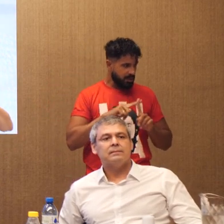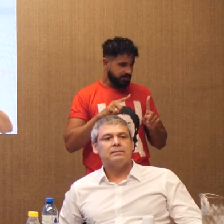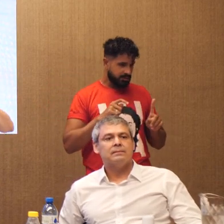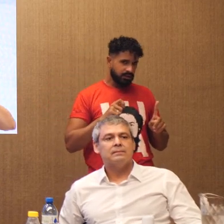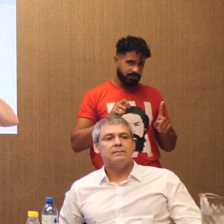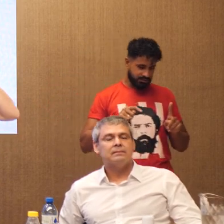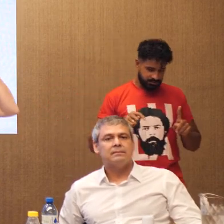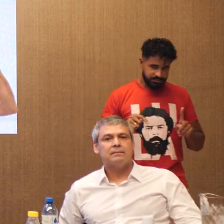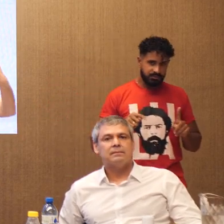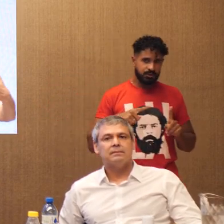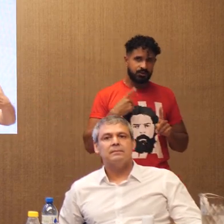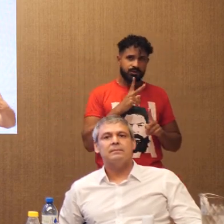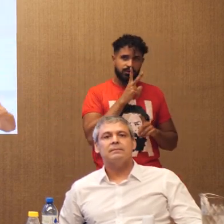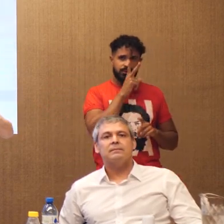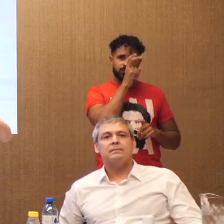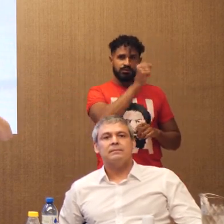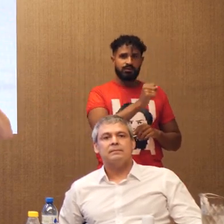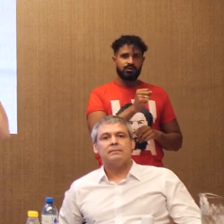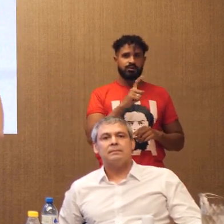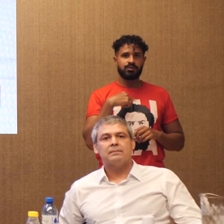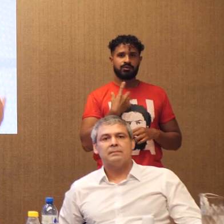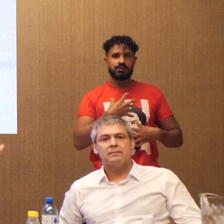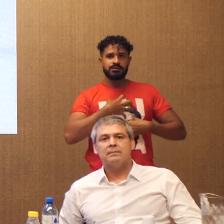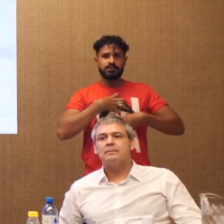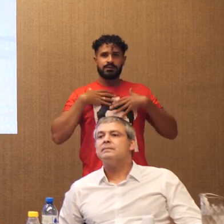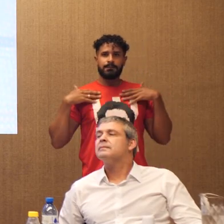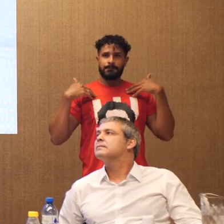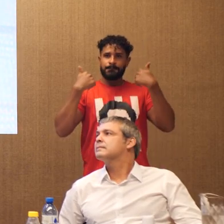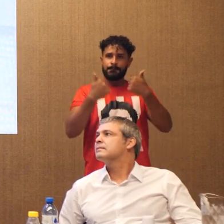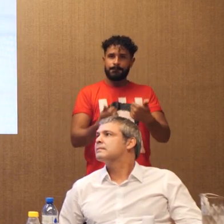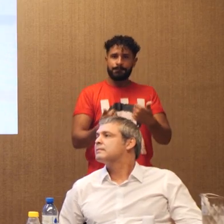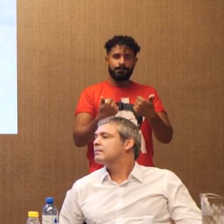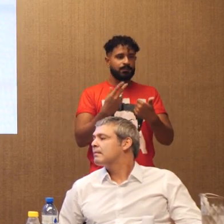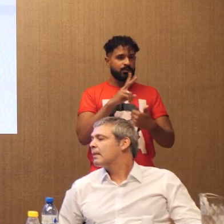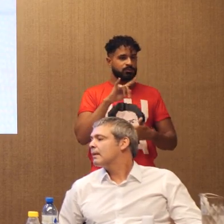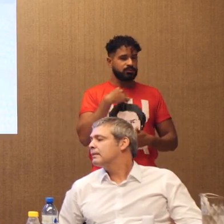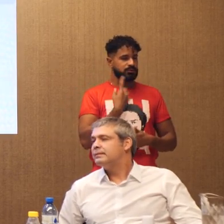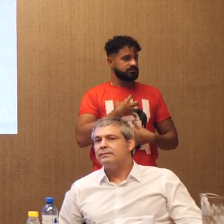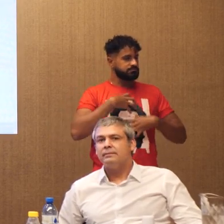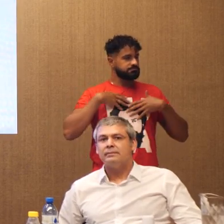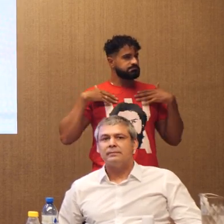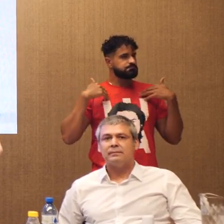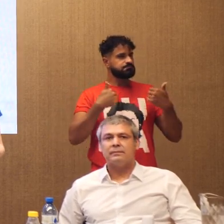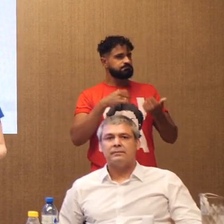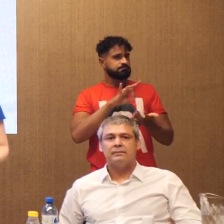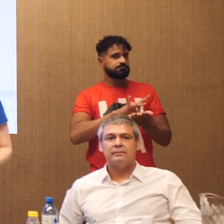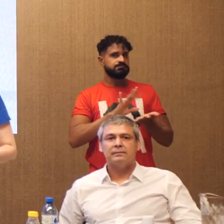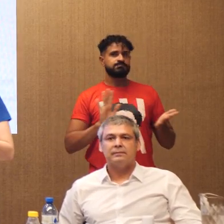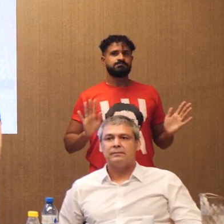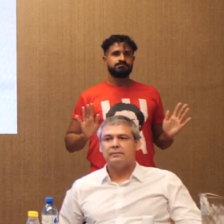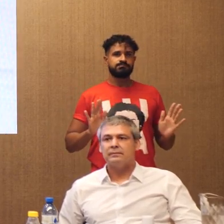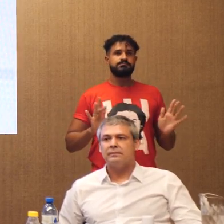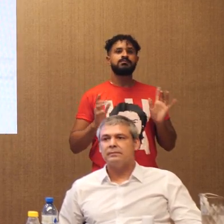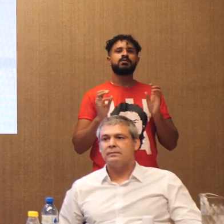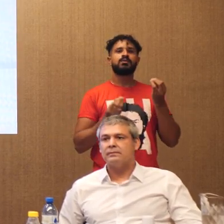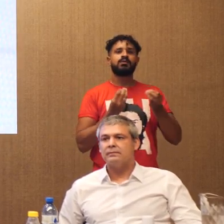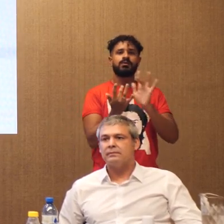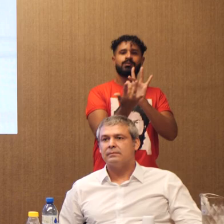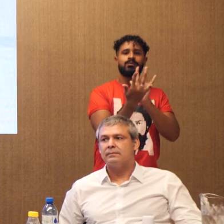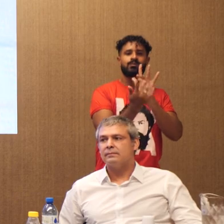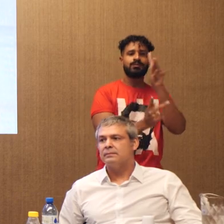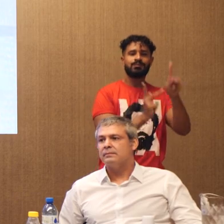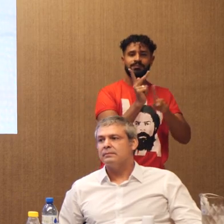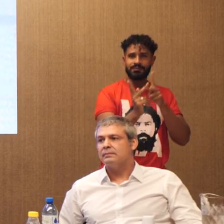de tamanho, a gente fica forte, a gente se sente bem. Onde é que a gente se sente bem mesmo? No contato com a